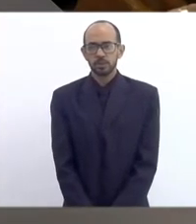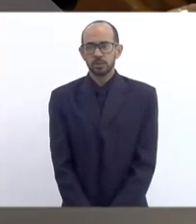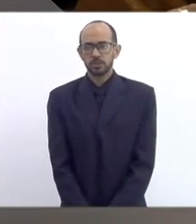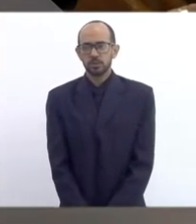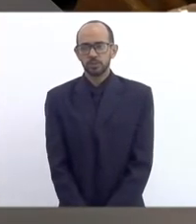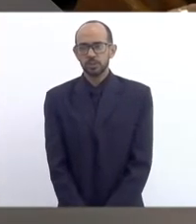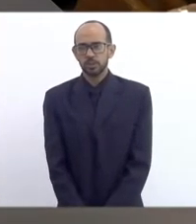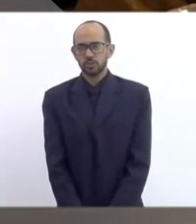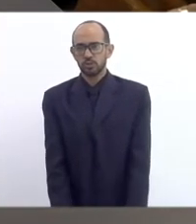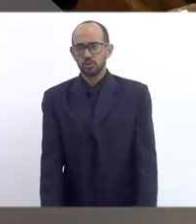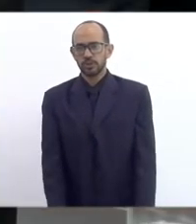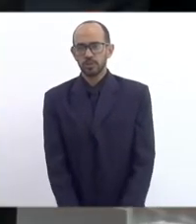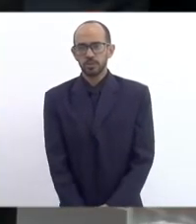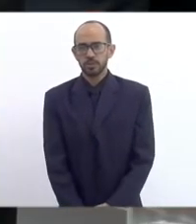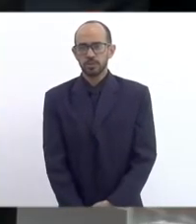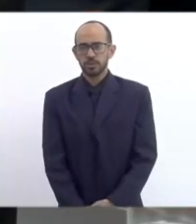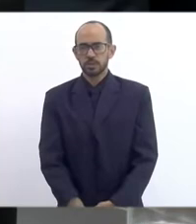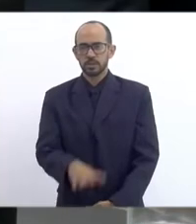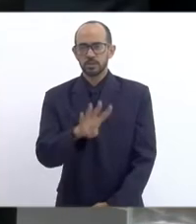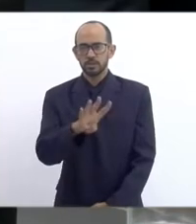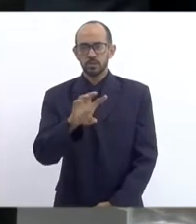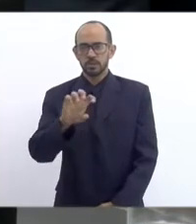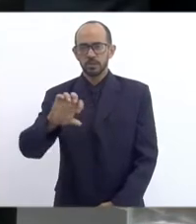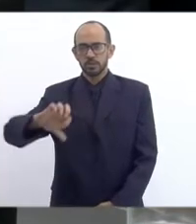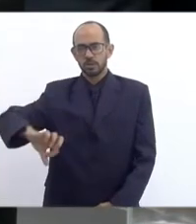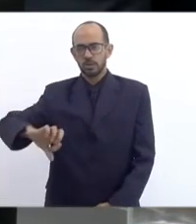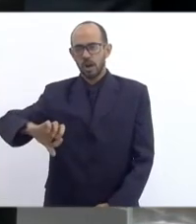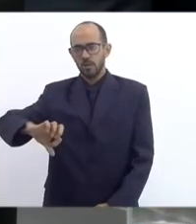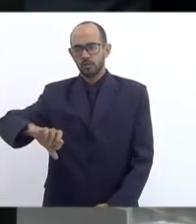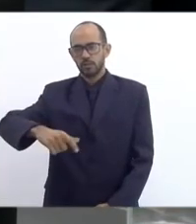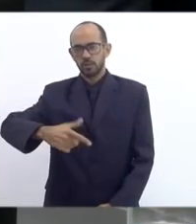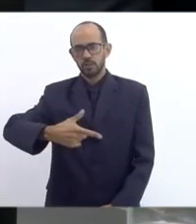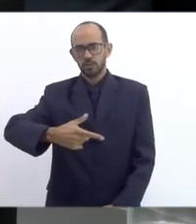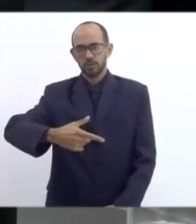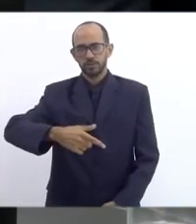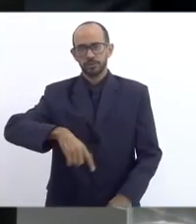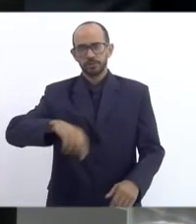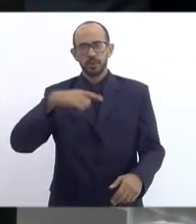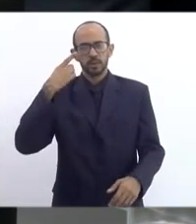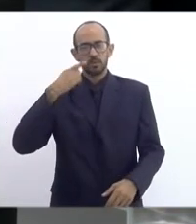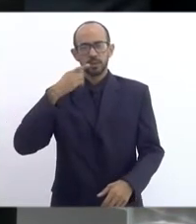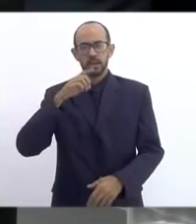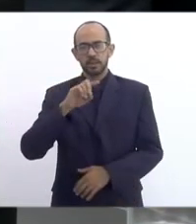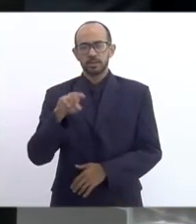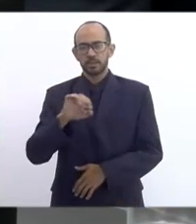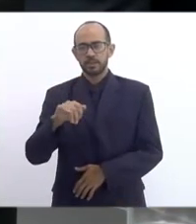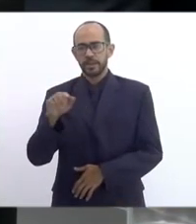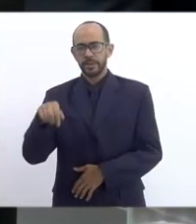49. Emendas de plenário ao projeto de lei 3914/2018, autoria deputada Zeidan.